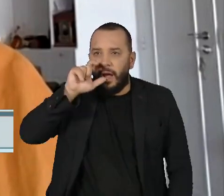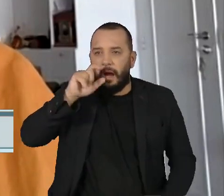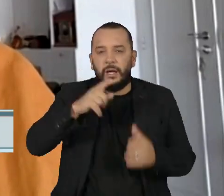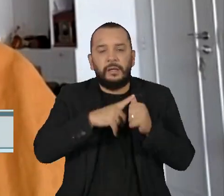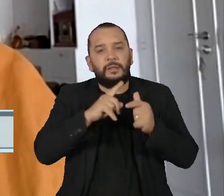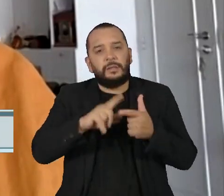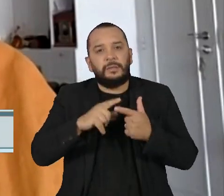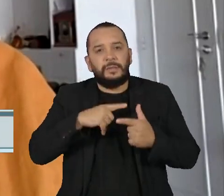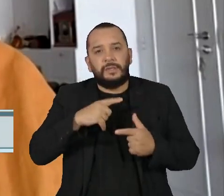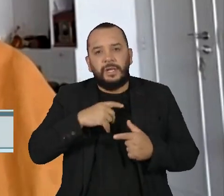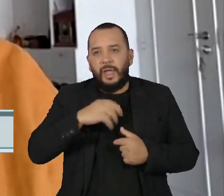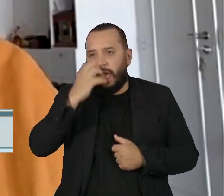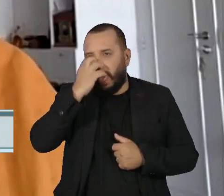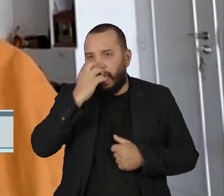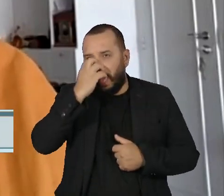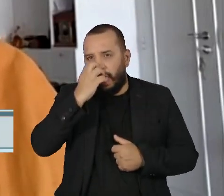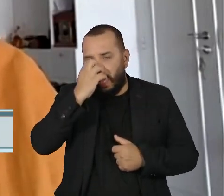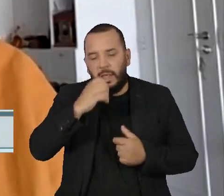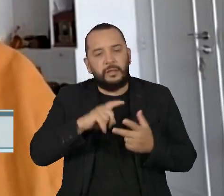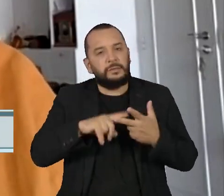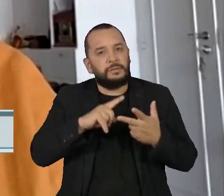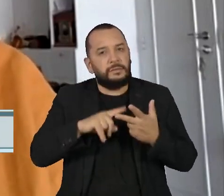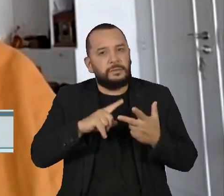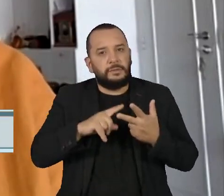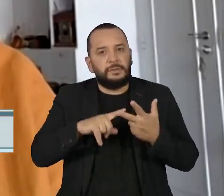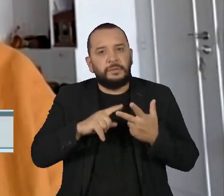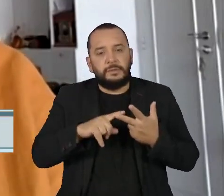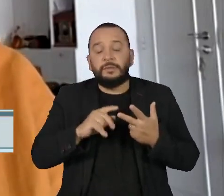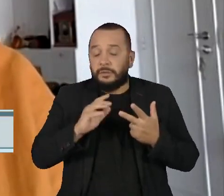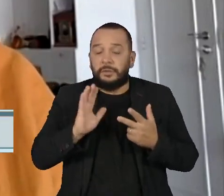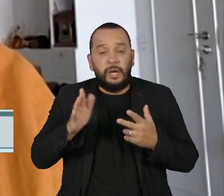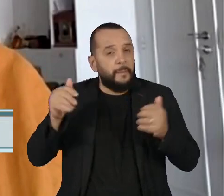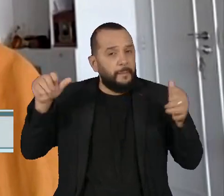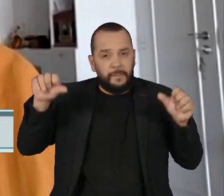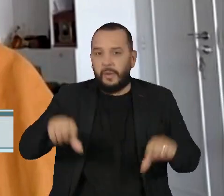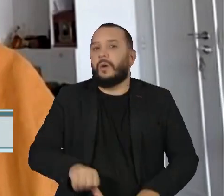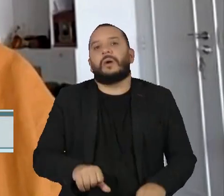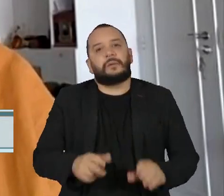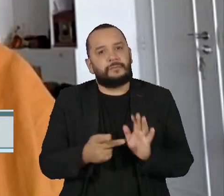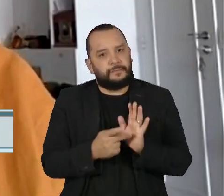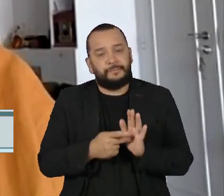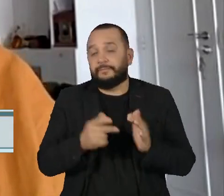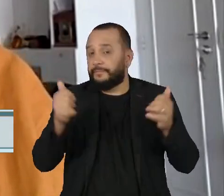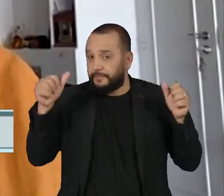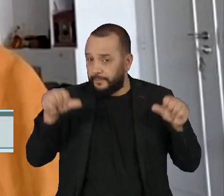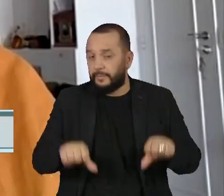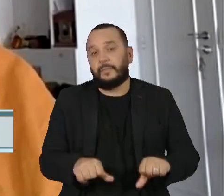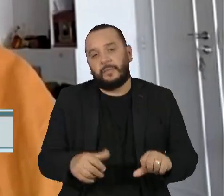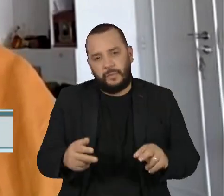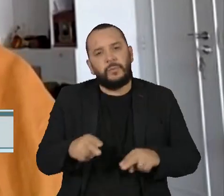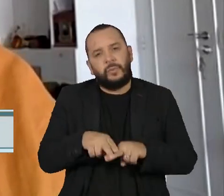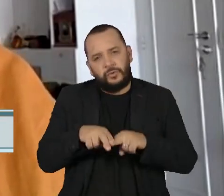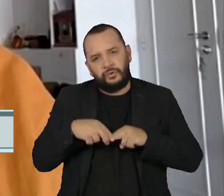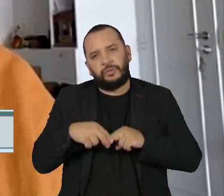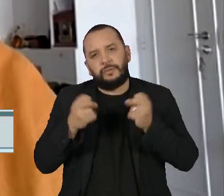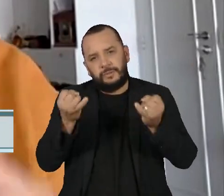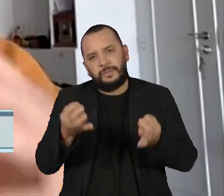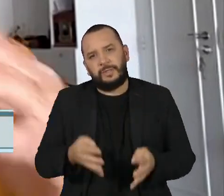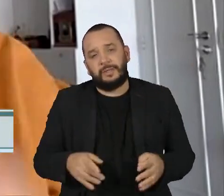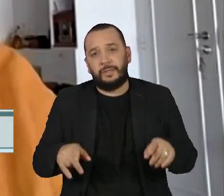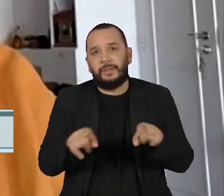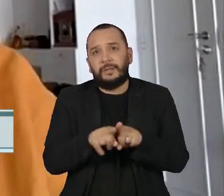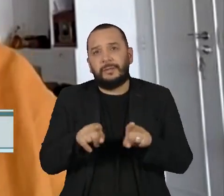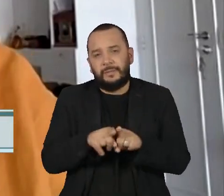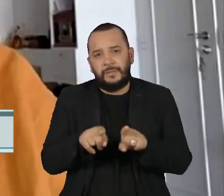bronquite, rinite, piora. Piora também por esses fatores que eu falei e por um aumento do ozônio